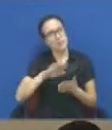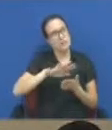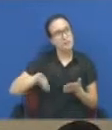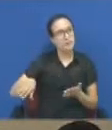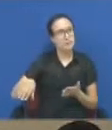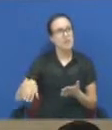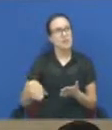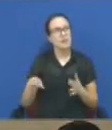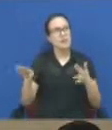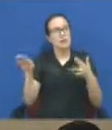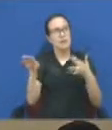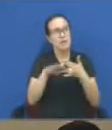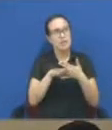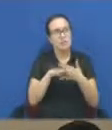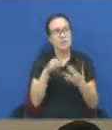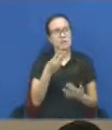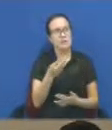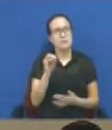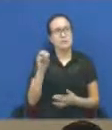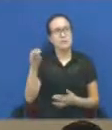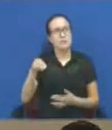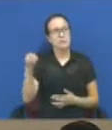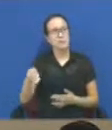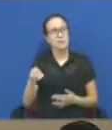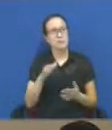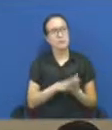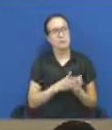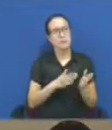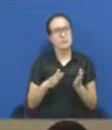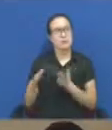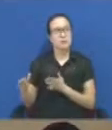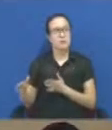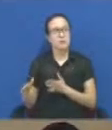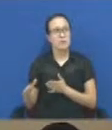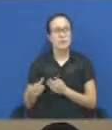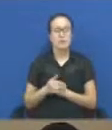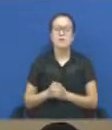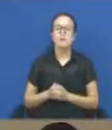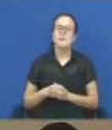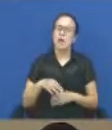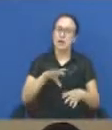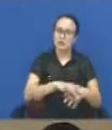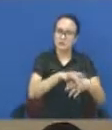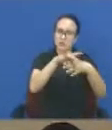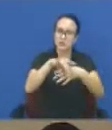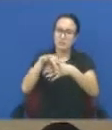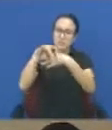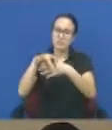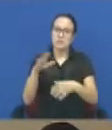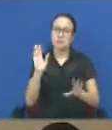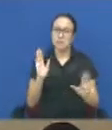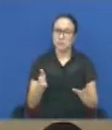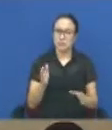cabe deliberação por parte do plenário, apenas anuência das lideranças, o que foi feito pela assinatura dos